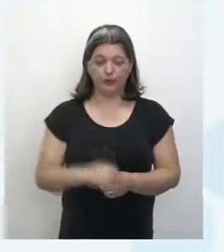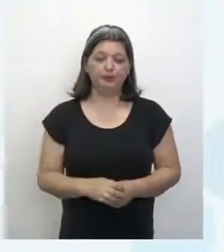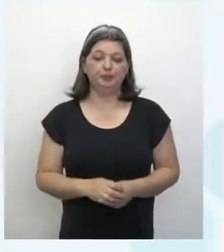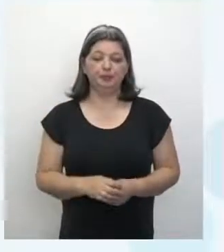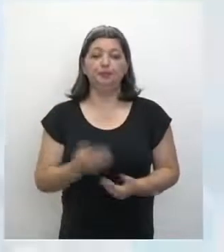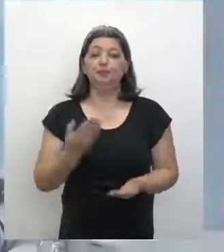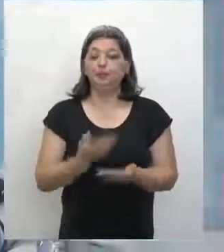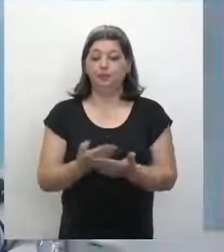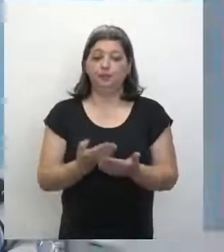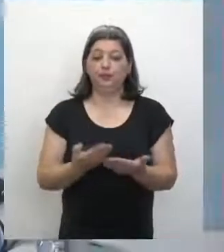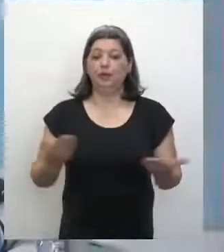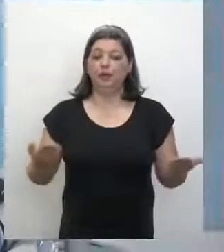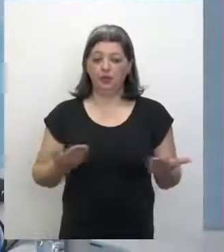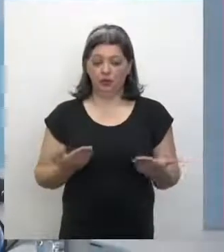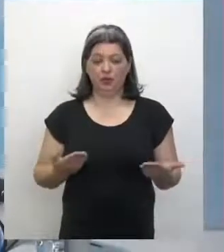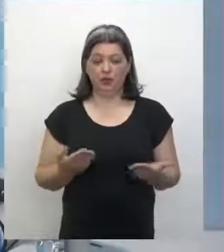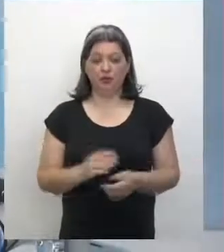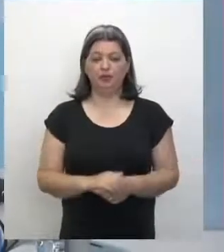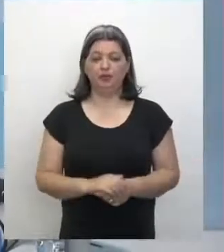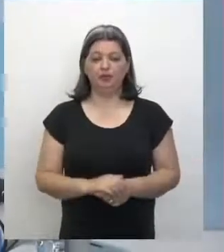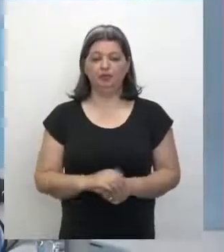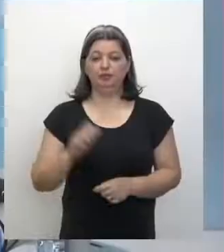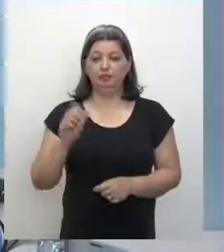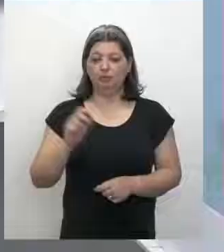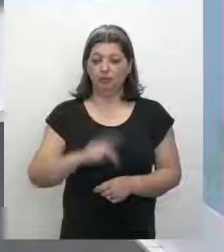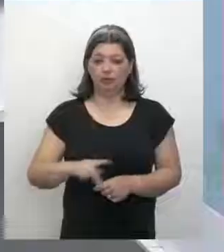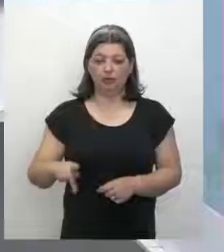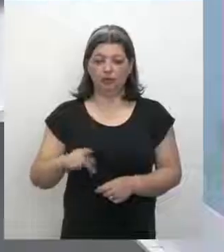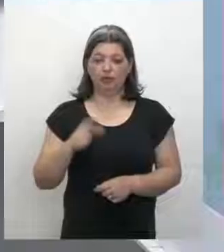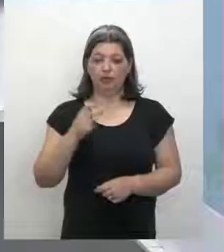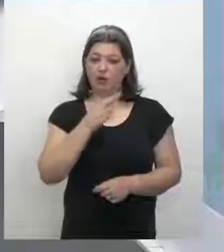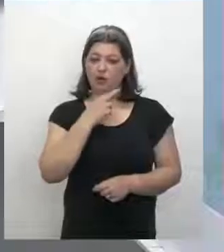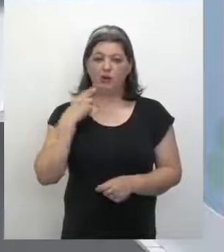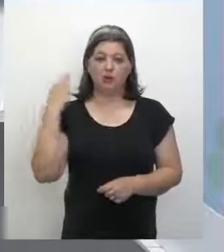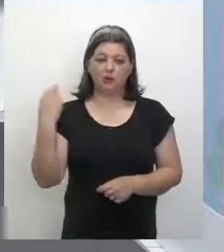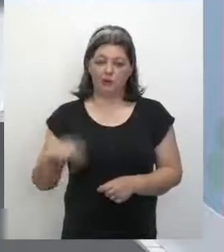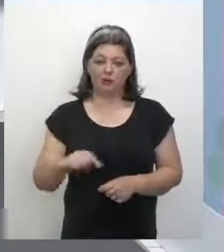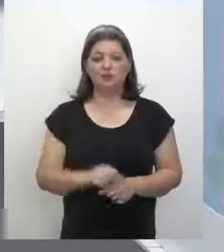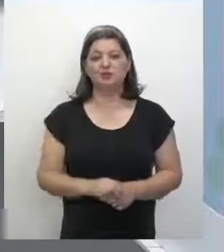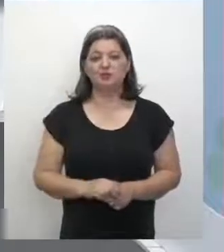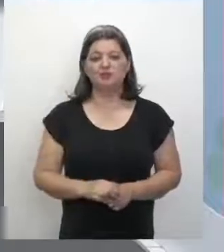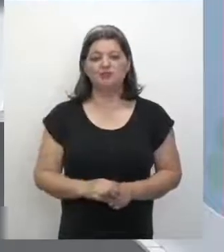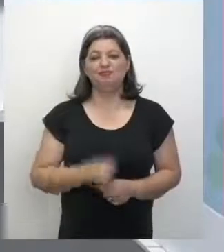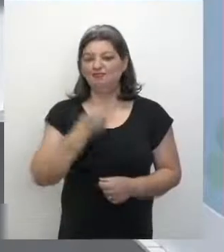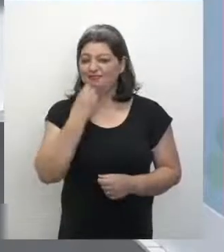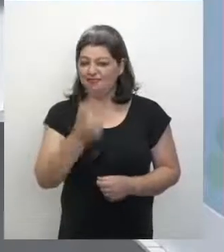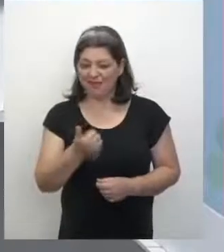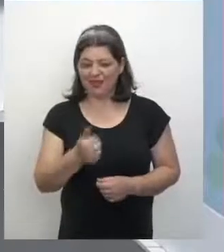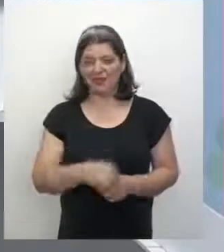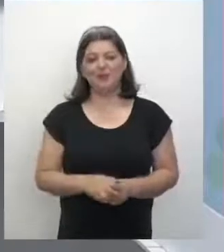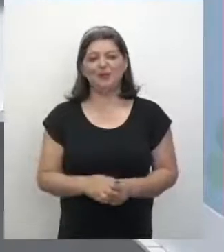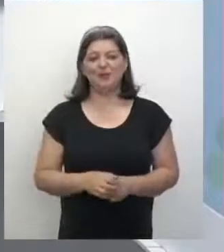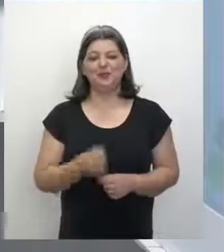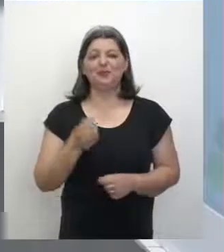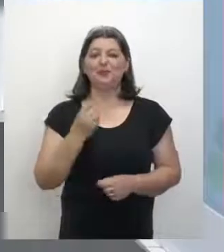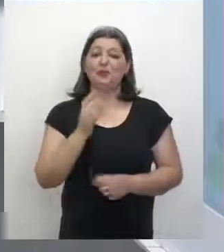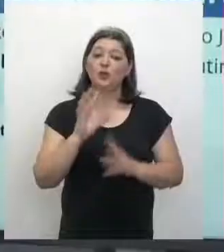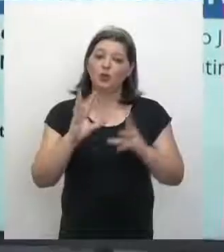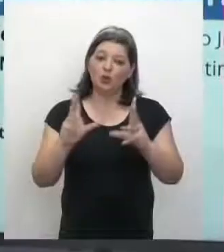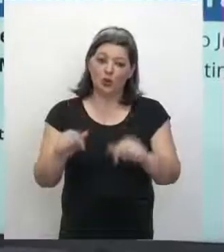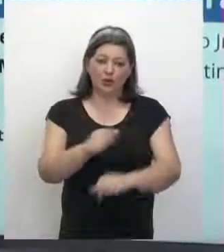para a gente, claro, é o professor Antônio Russo. Tudo bem, Pro? Tudo bom, professora Luíse? Olá a todos os